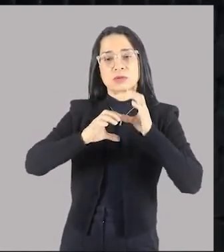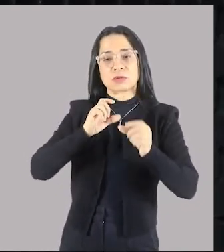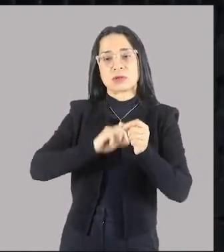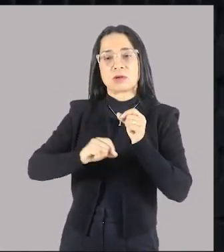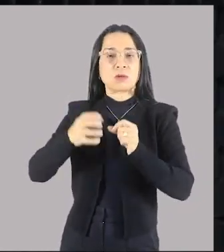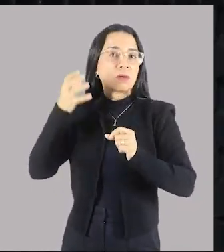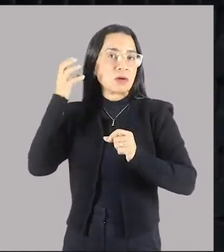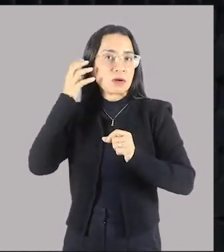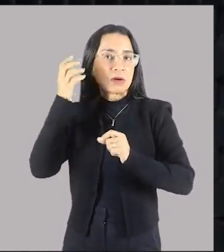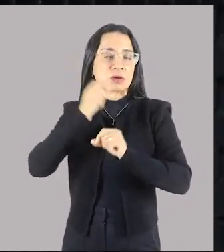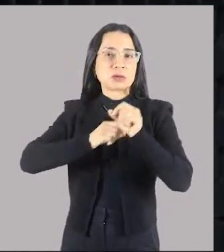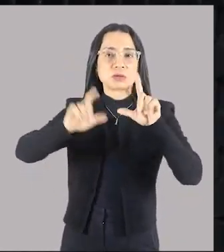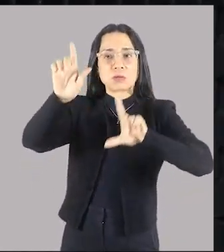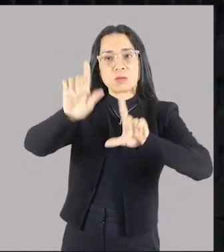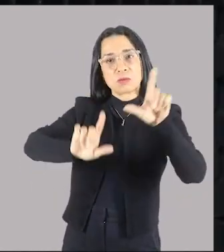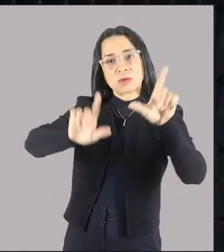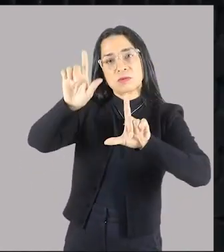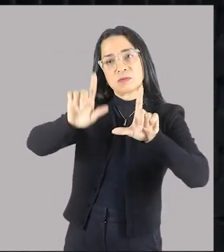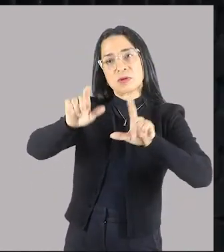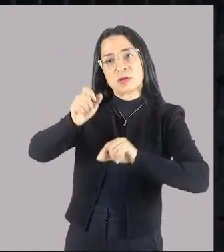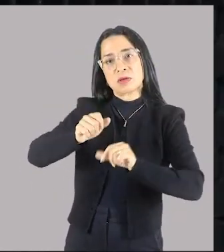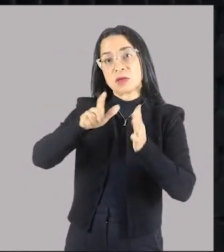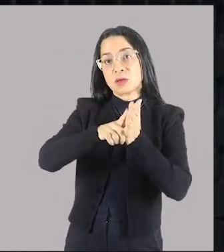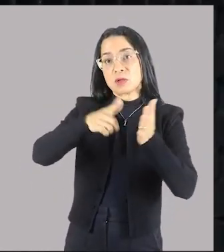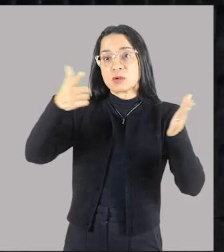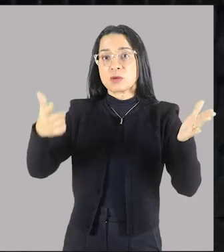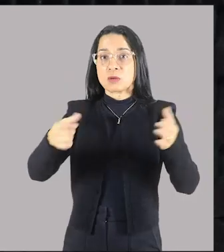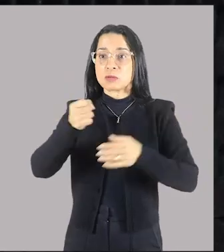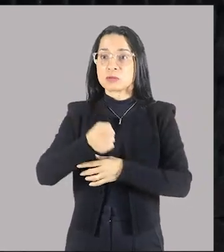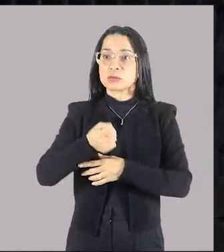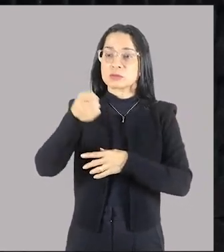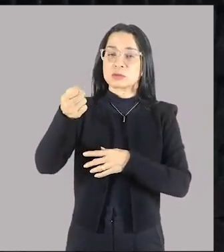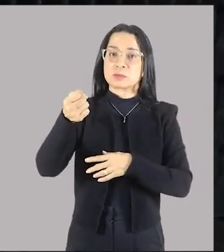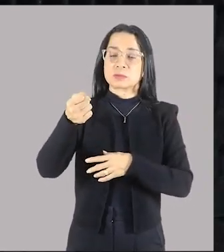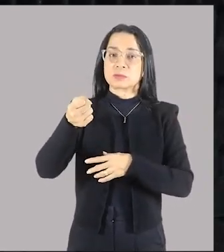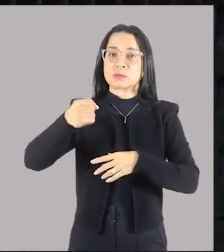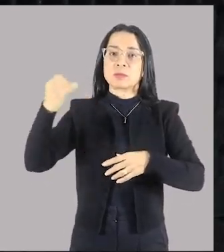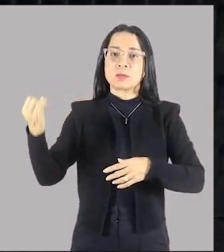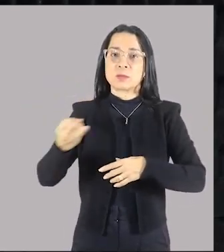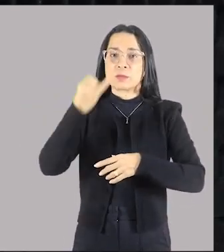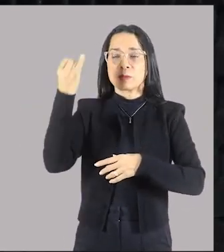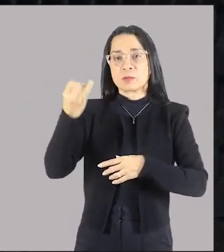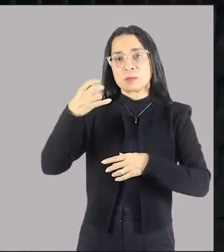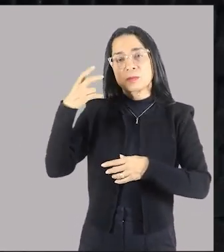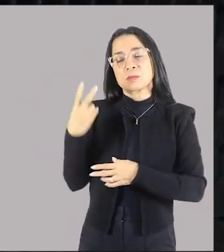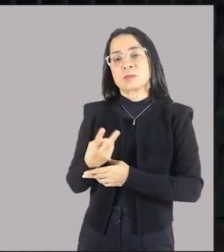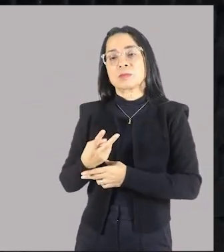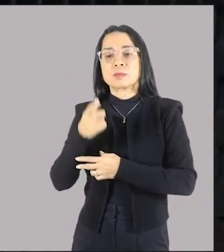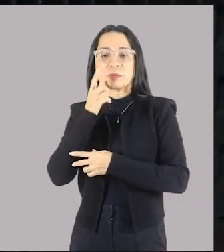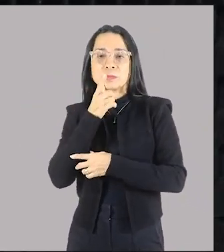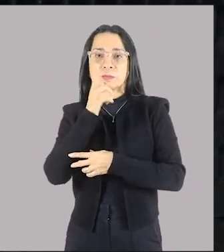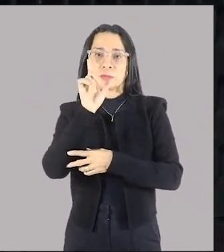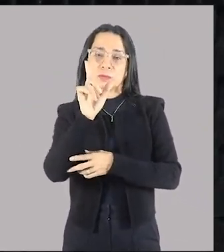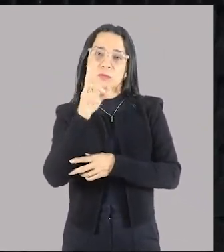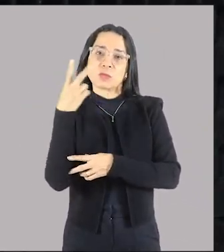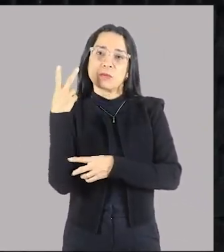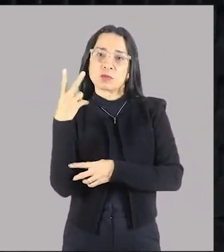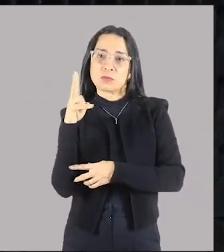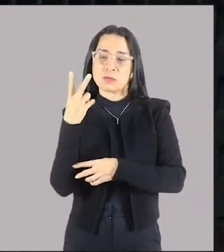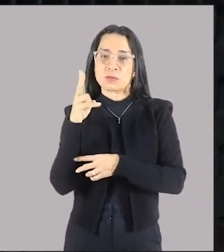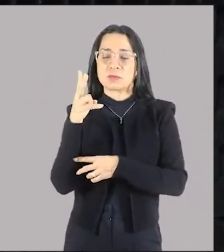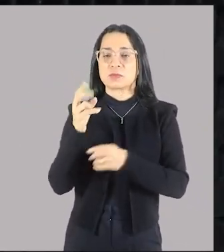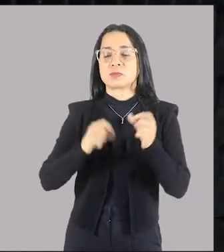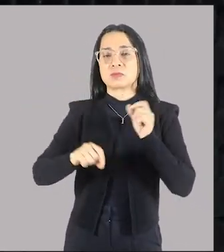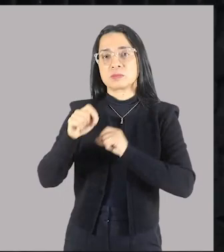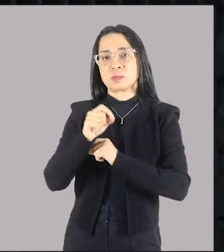TVs, jornais, foram importantes para a vitória do Collor. Outra coisa importante é o